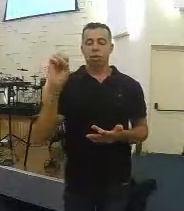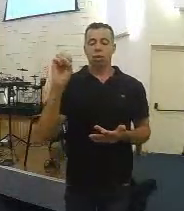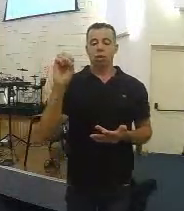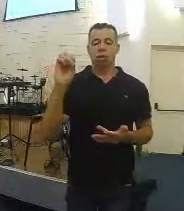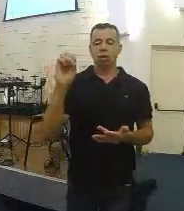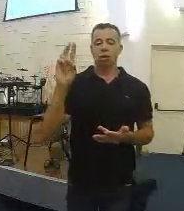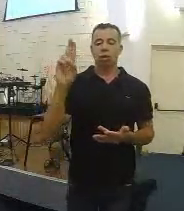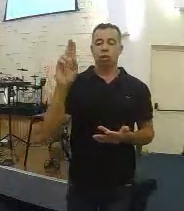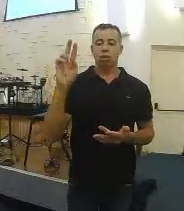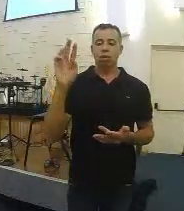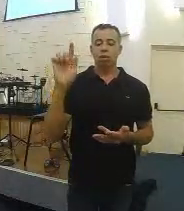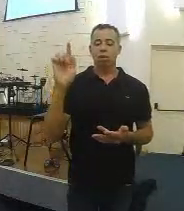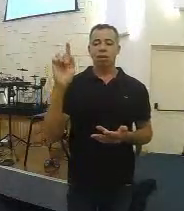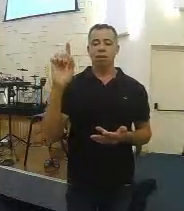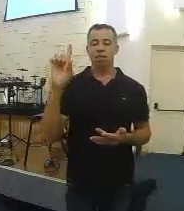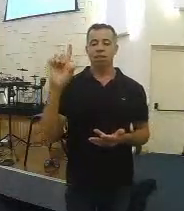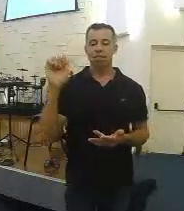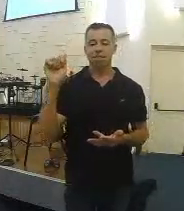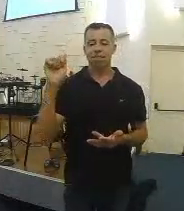aqui à frente.